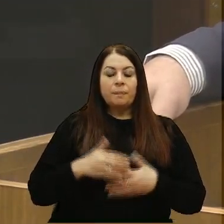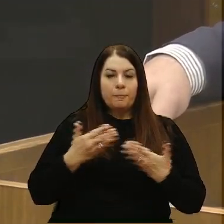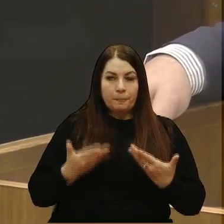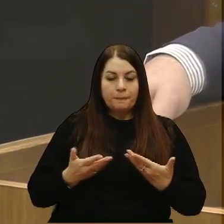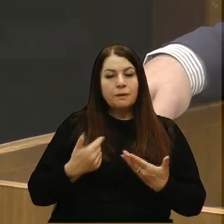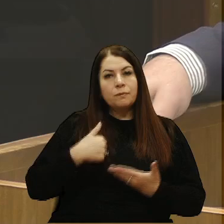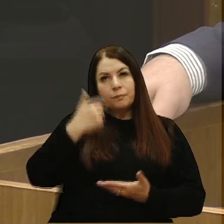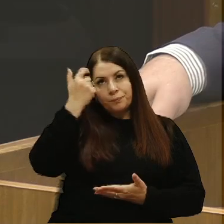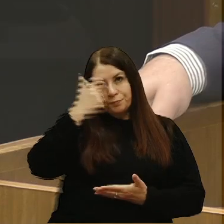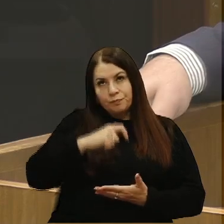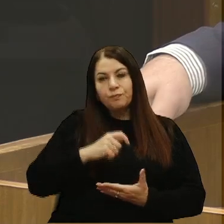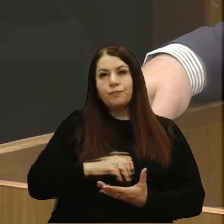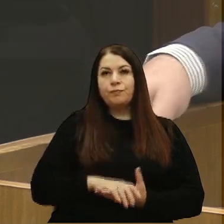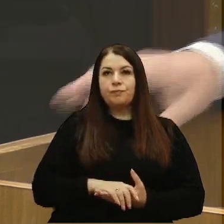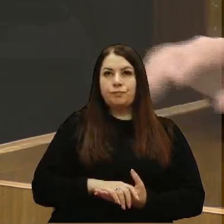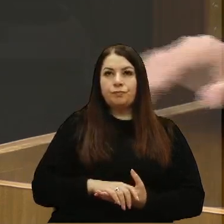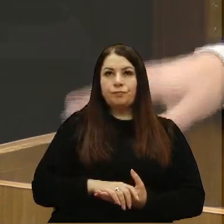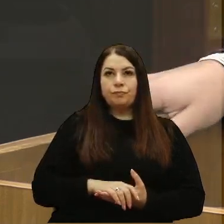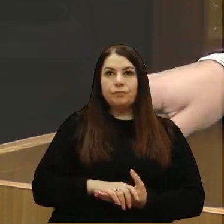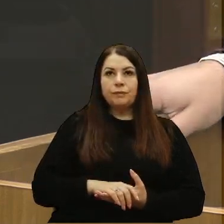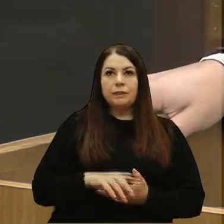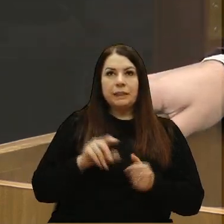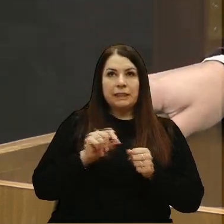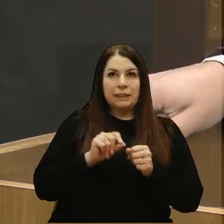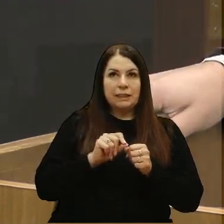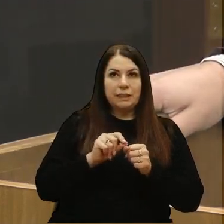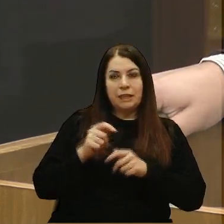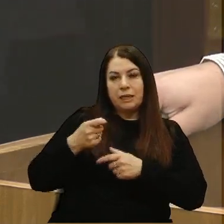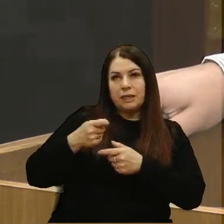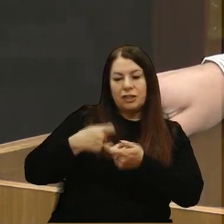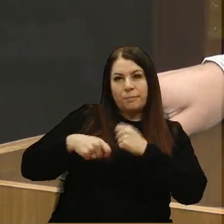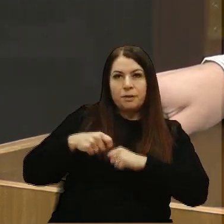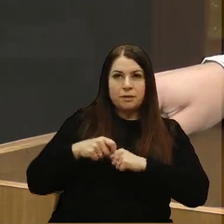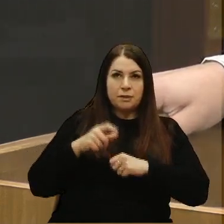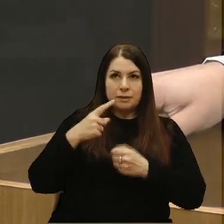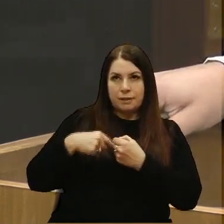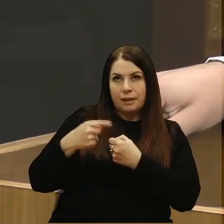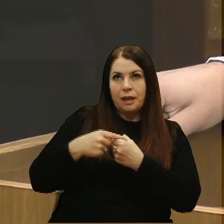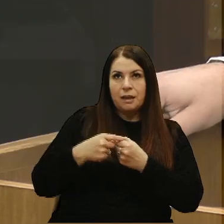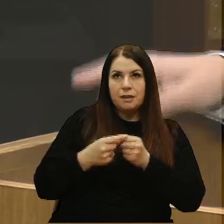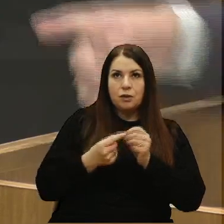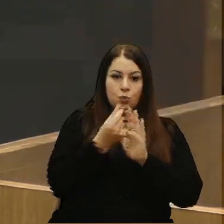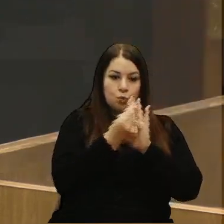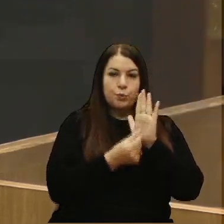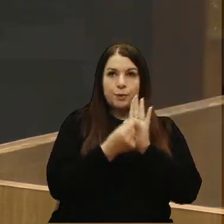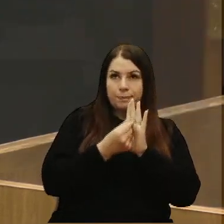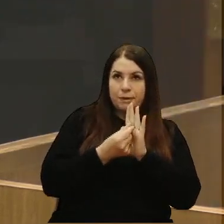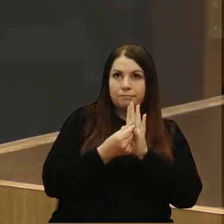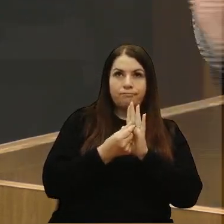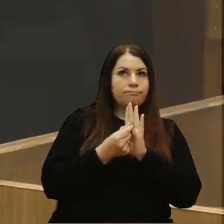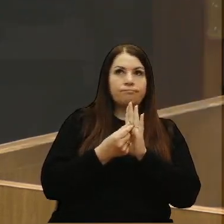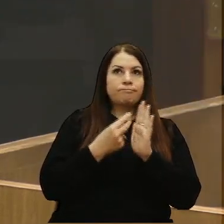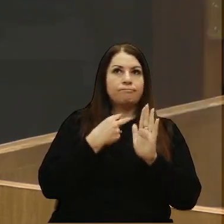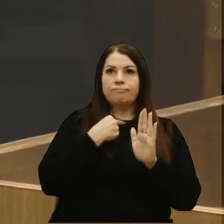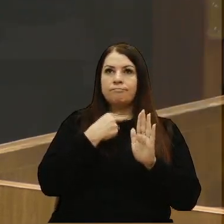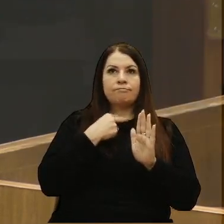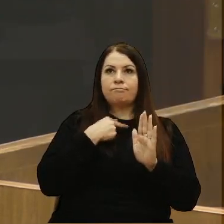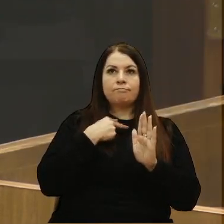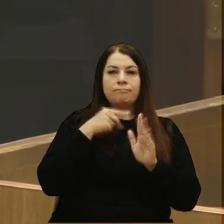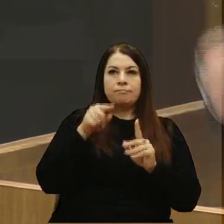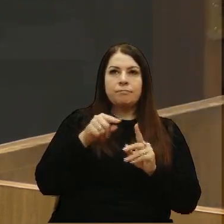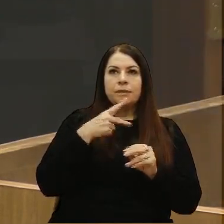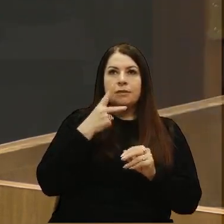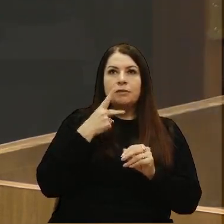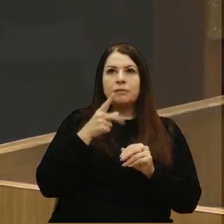Então eu acho que quem gere a cidade e quem gere orçamento não pode